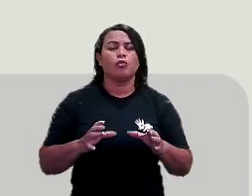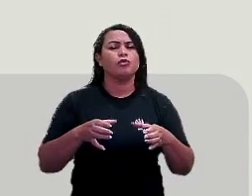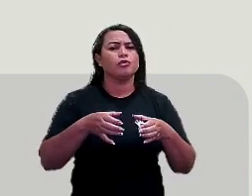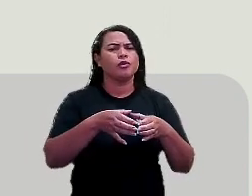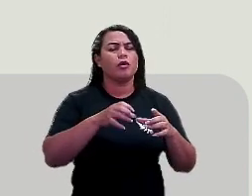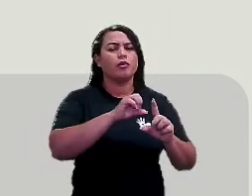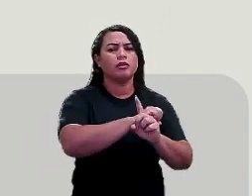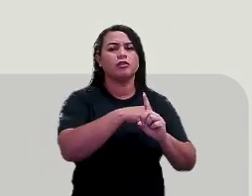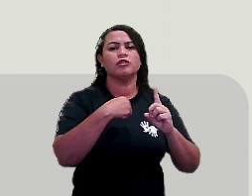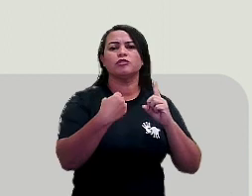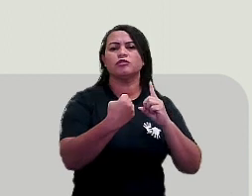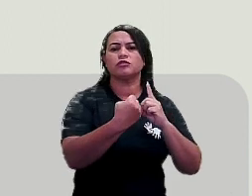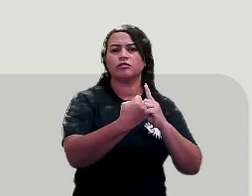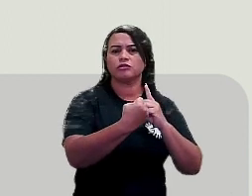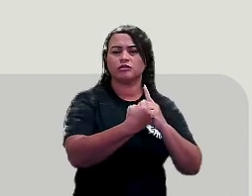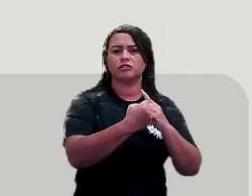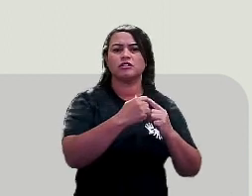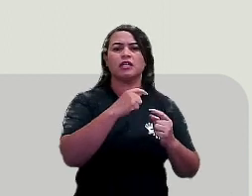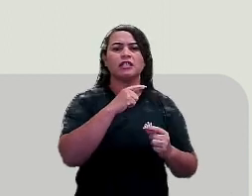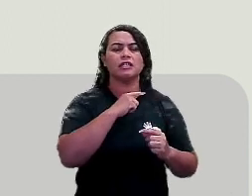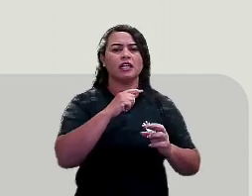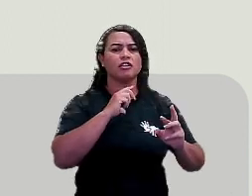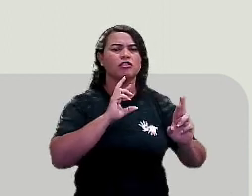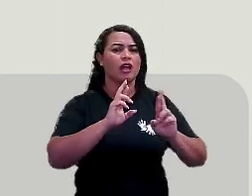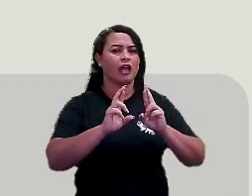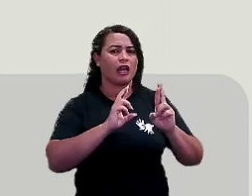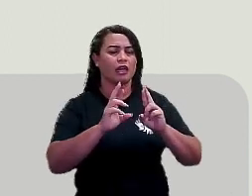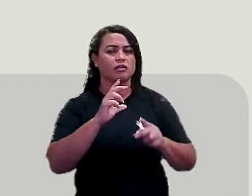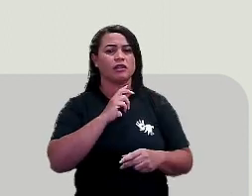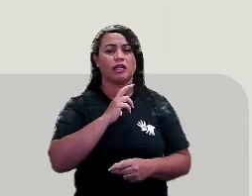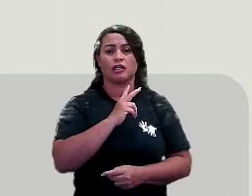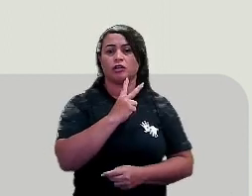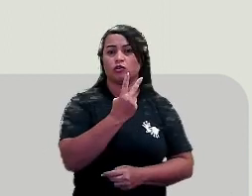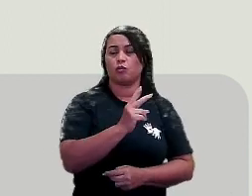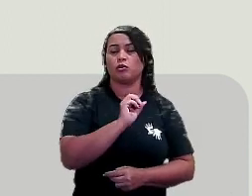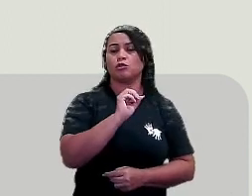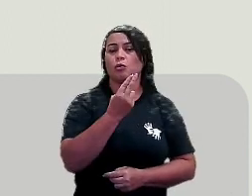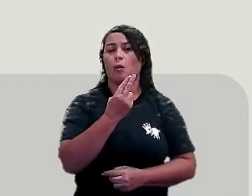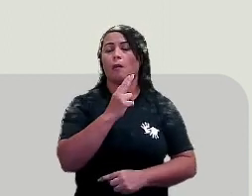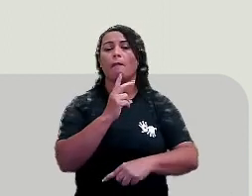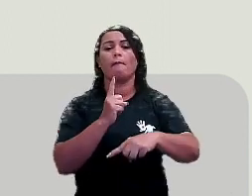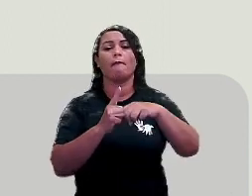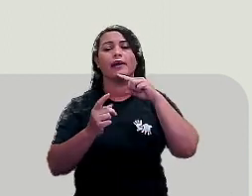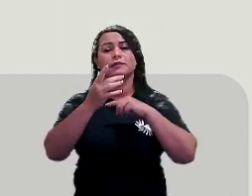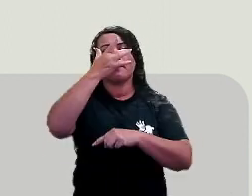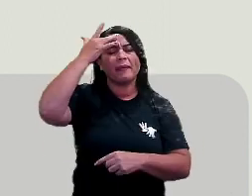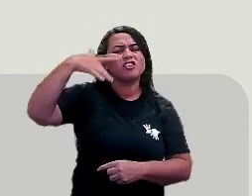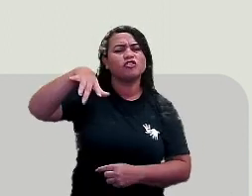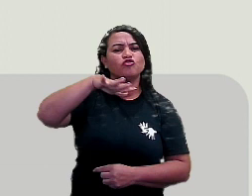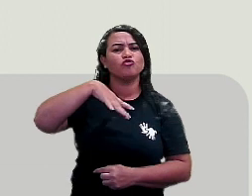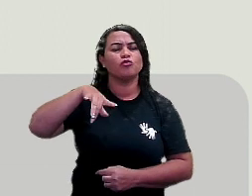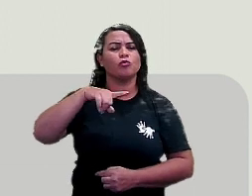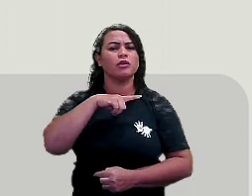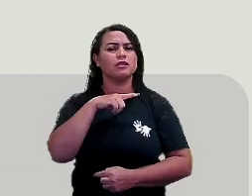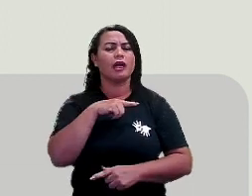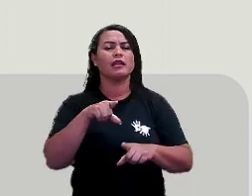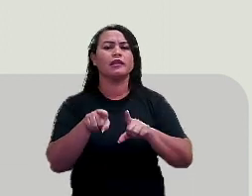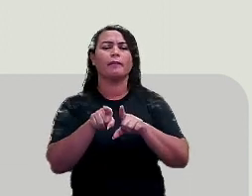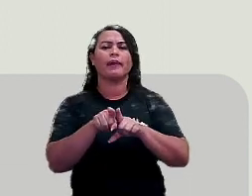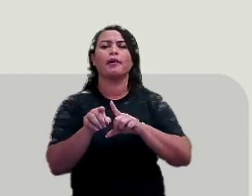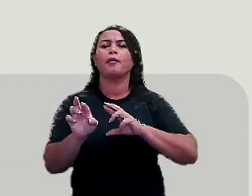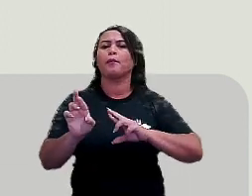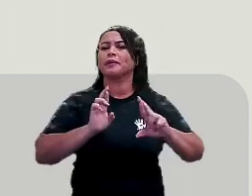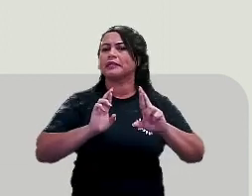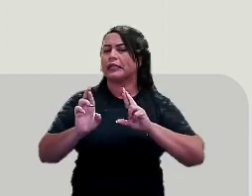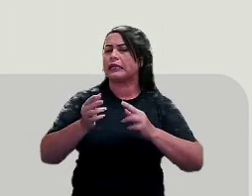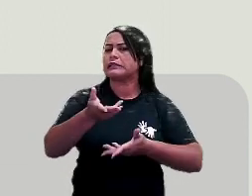sociais correspondem às relações estabelecidas entre duas ou mais pessoas, tendo como forma de interação